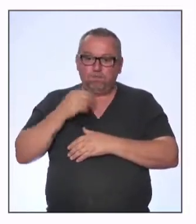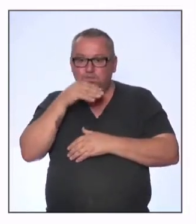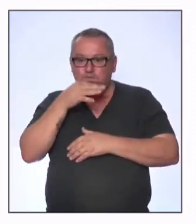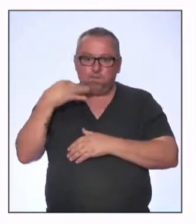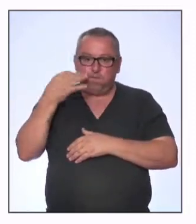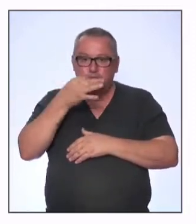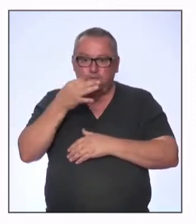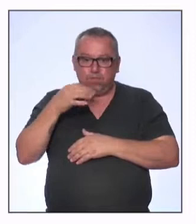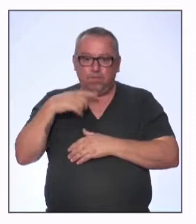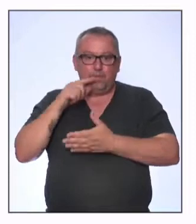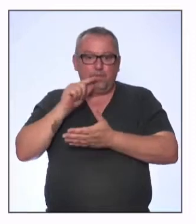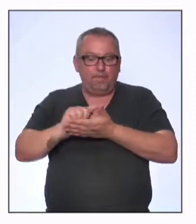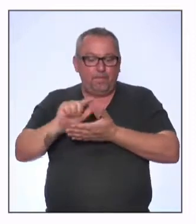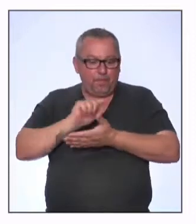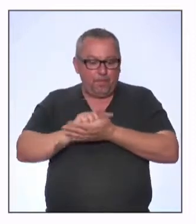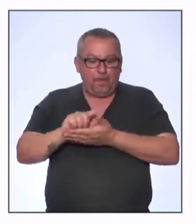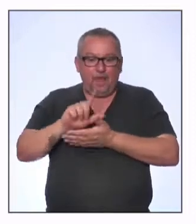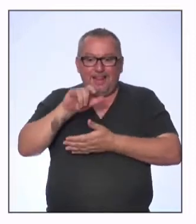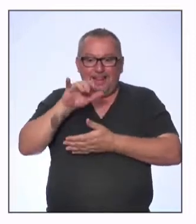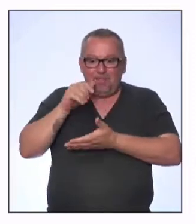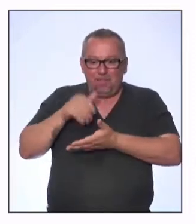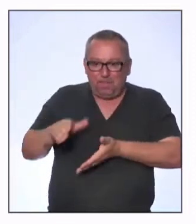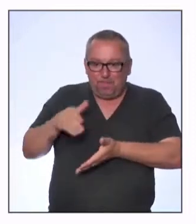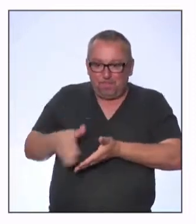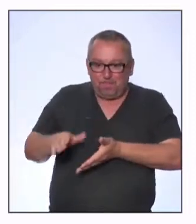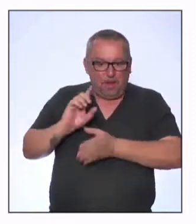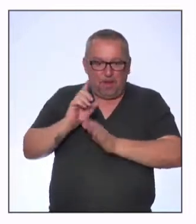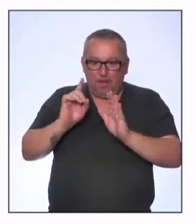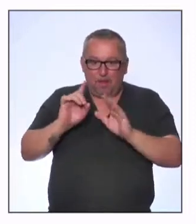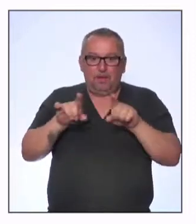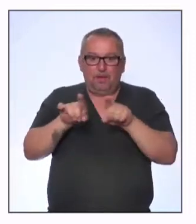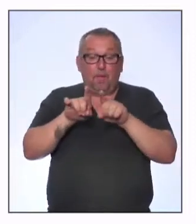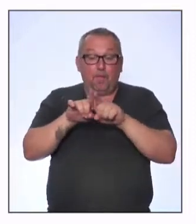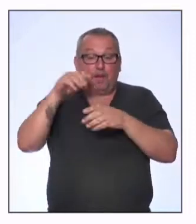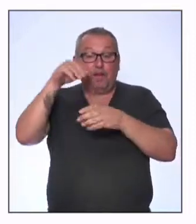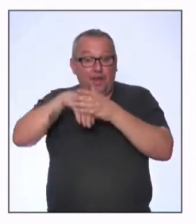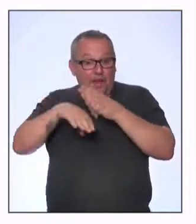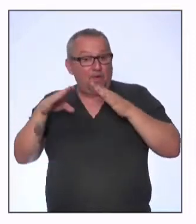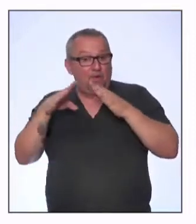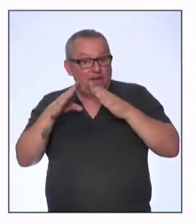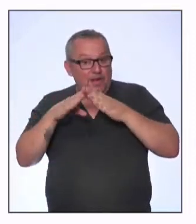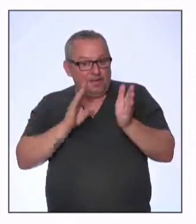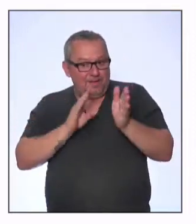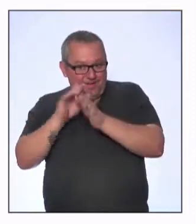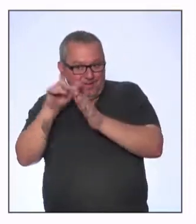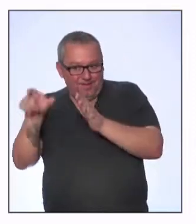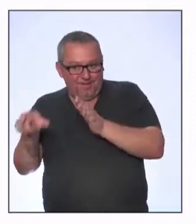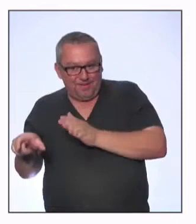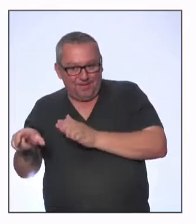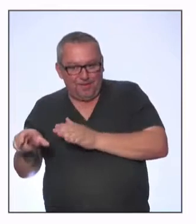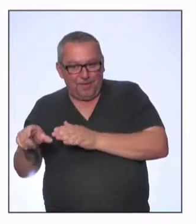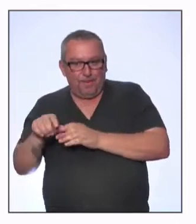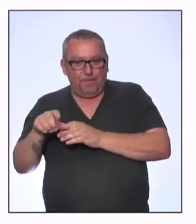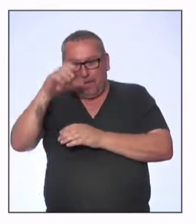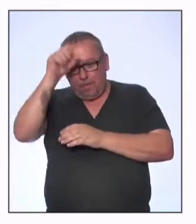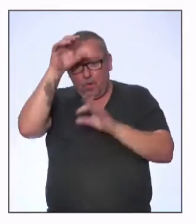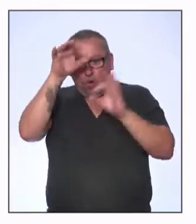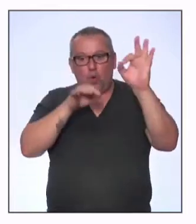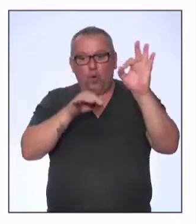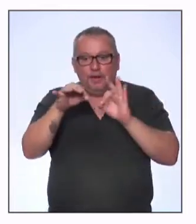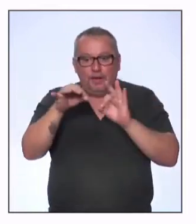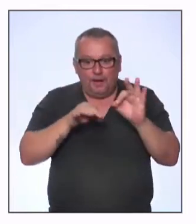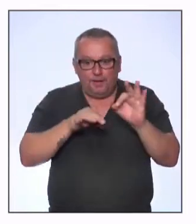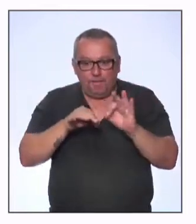a ser limpo, não jogar lixo no chão. Ainda é em casa, volta para a direita, que aprende a ser